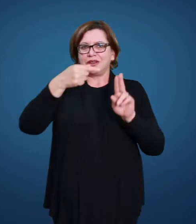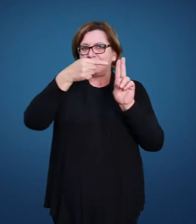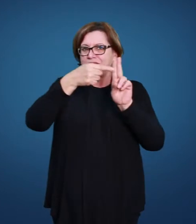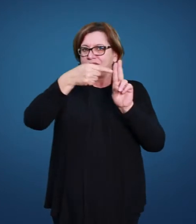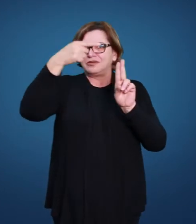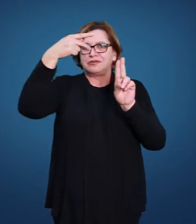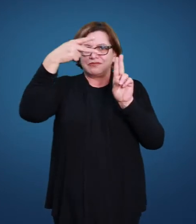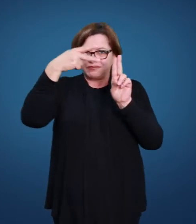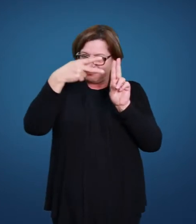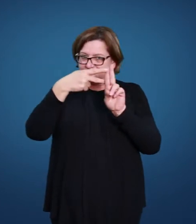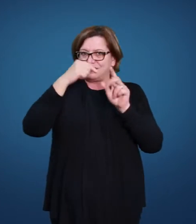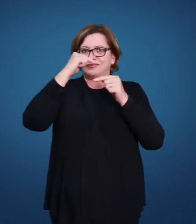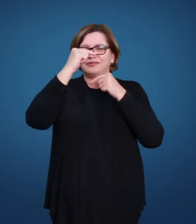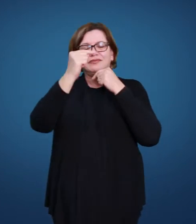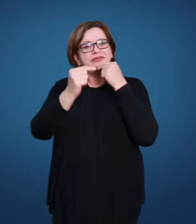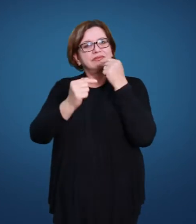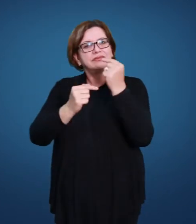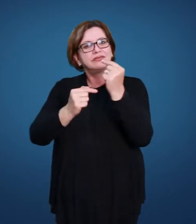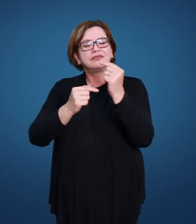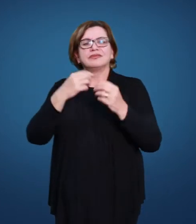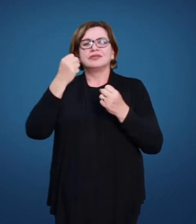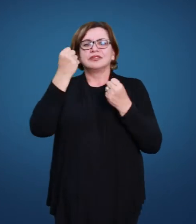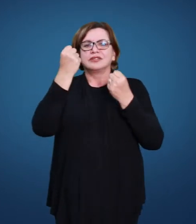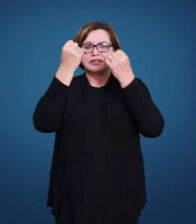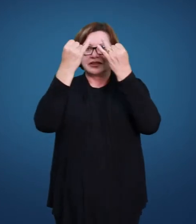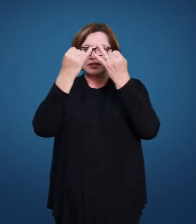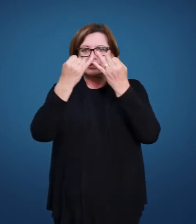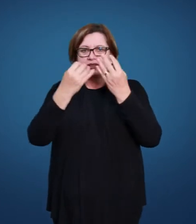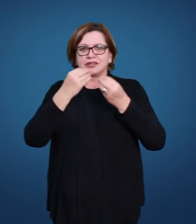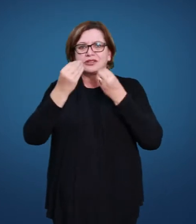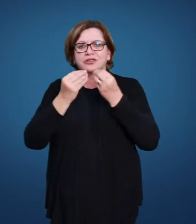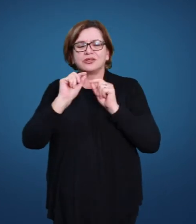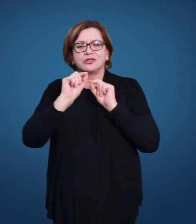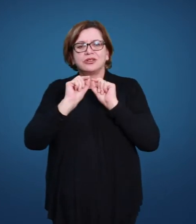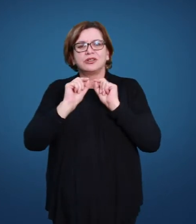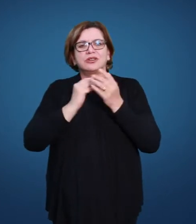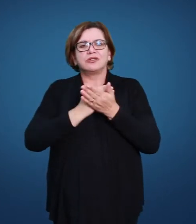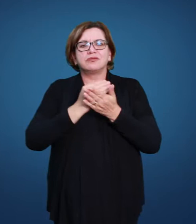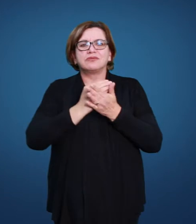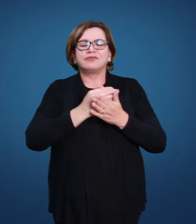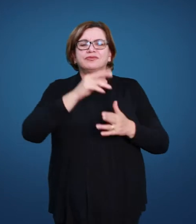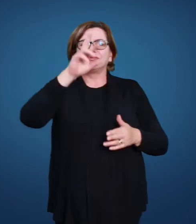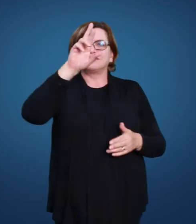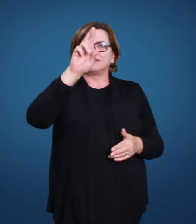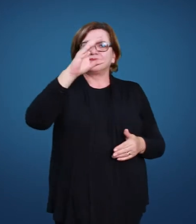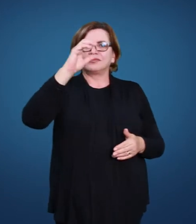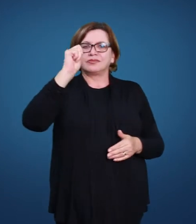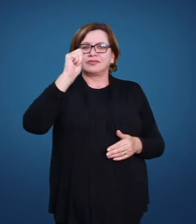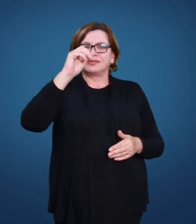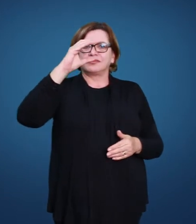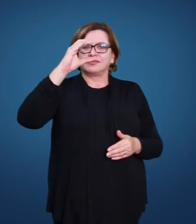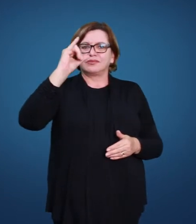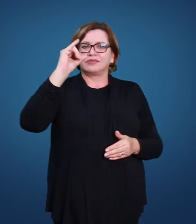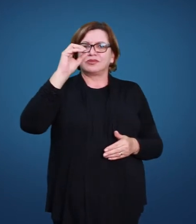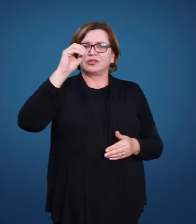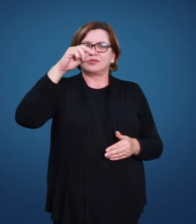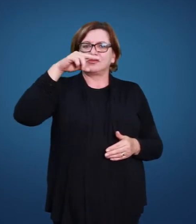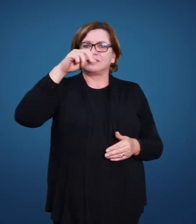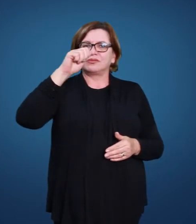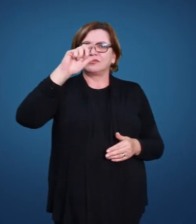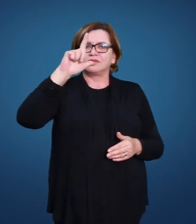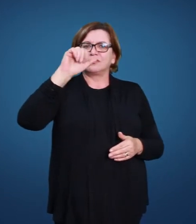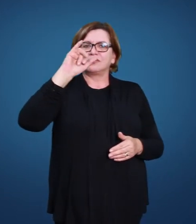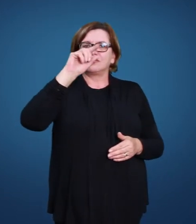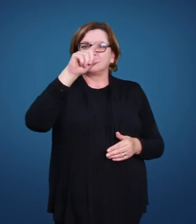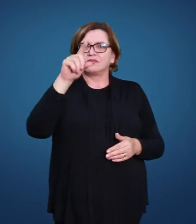trazer, após esse primeiro momento, o processo de racionalização do movimento, que é com o surgimento das primeiras